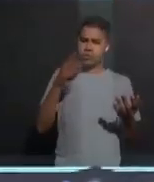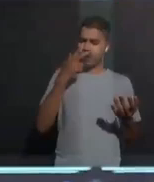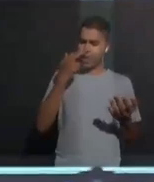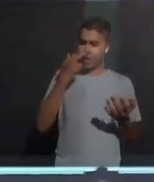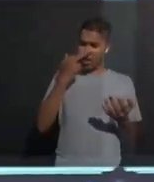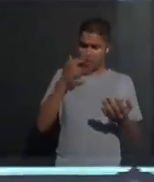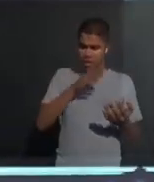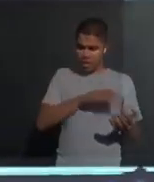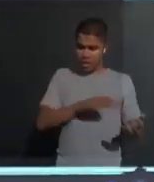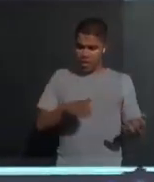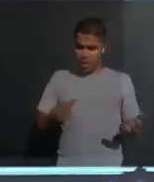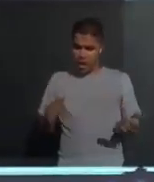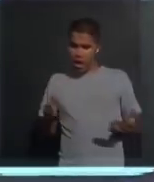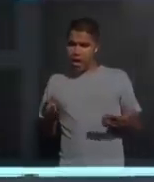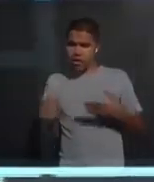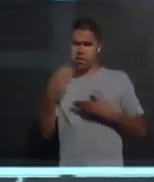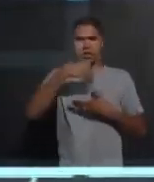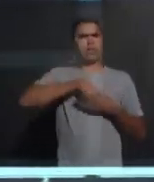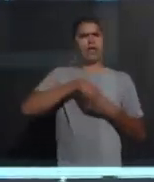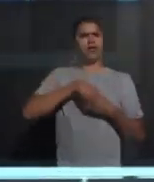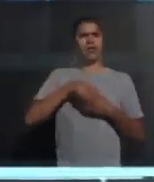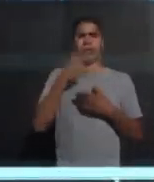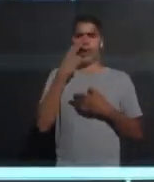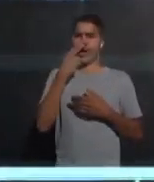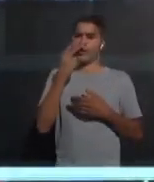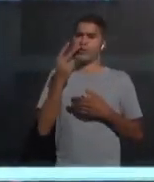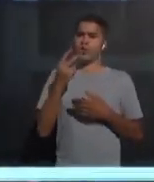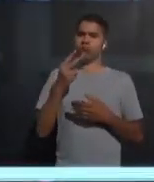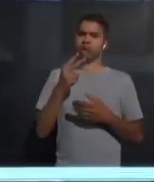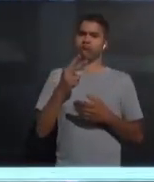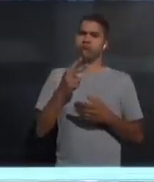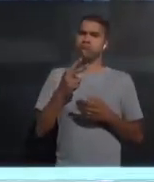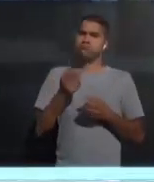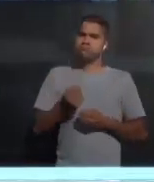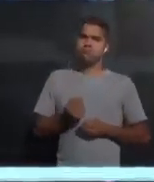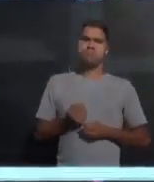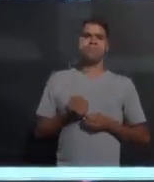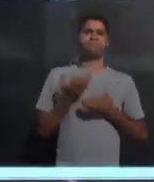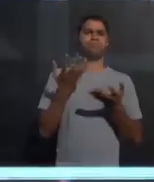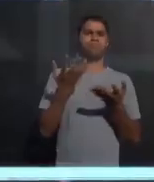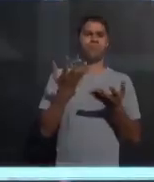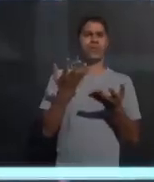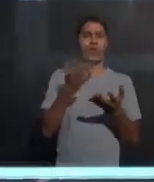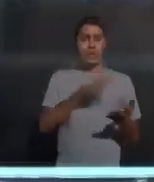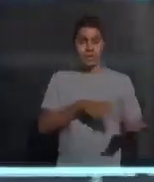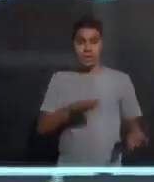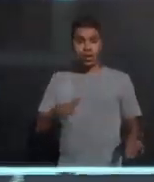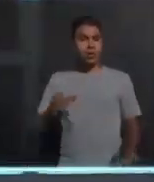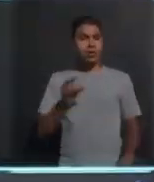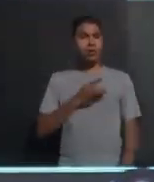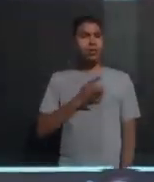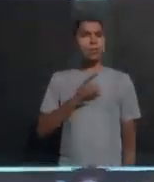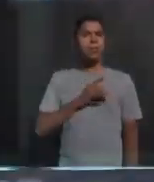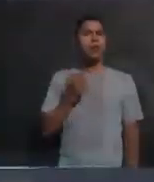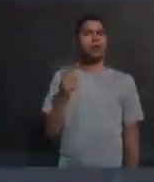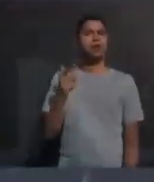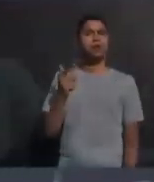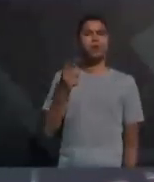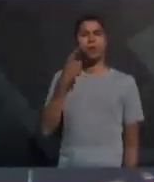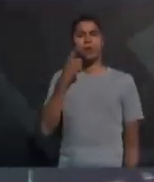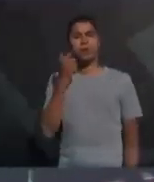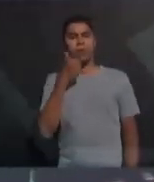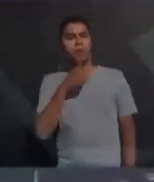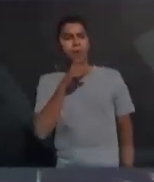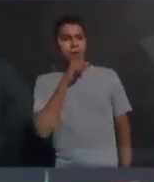morta dentro de você a mãe só porque uma criança ela não tem medo quando o pai dela os pais